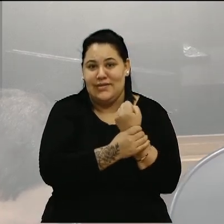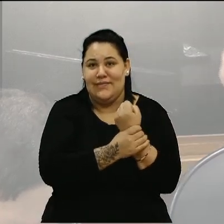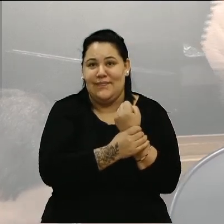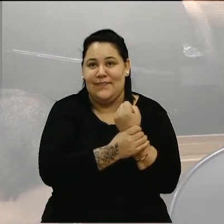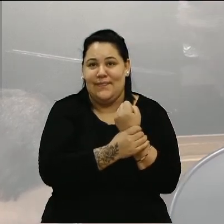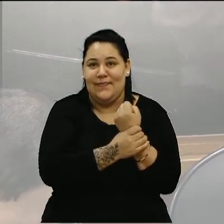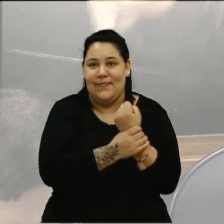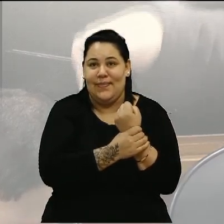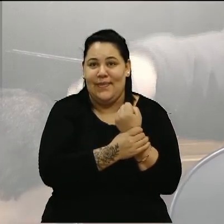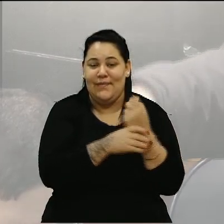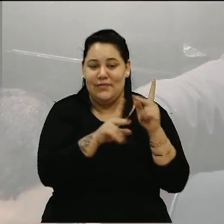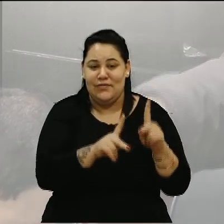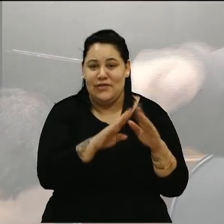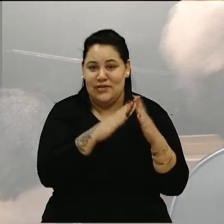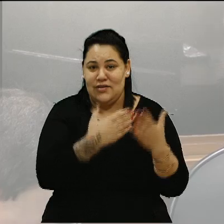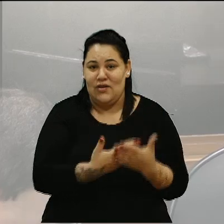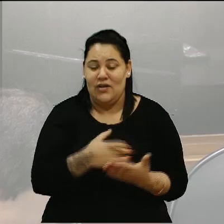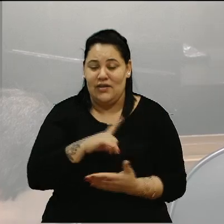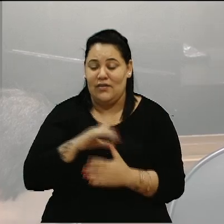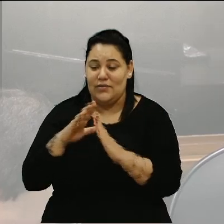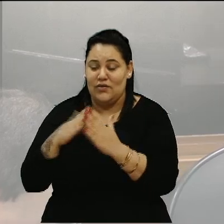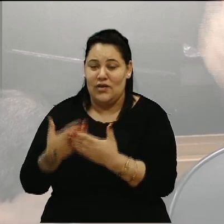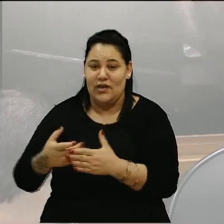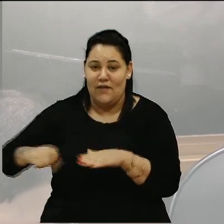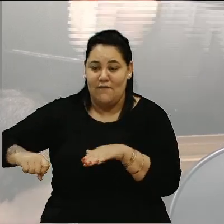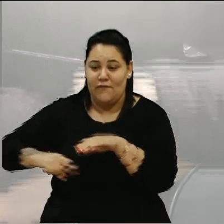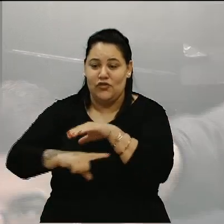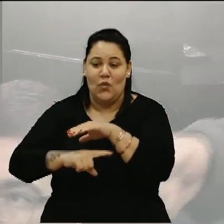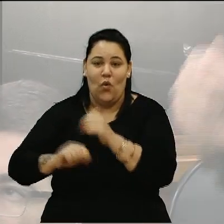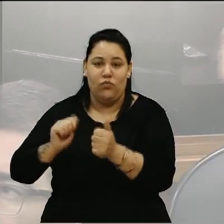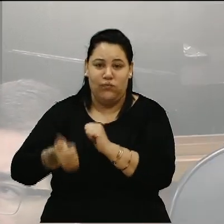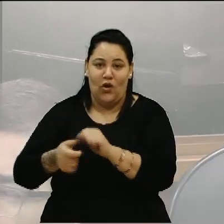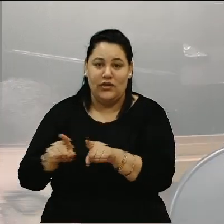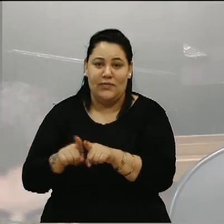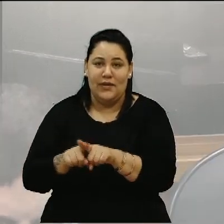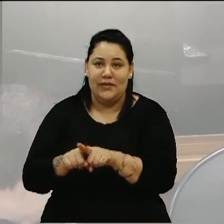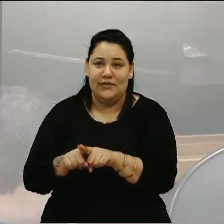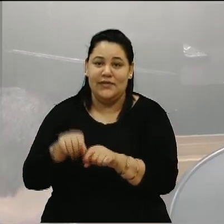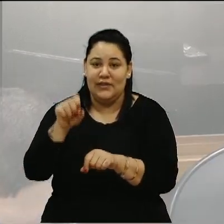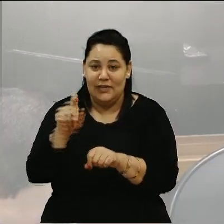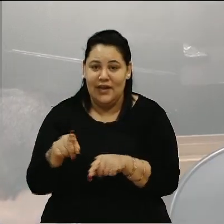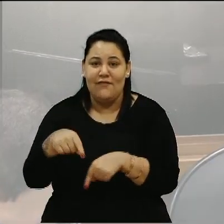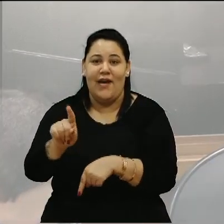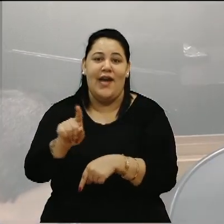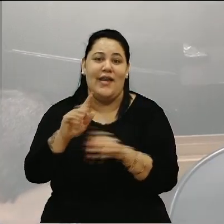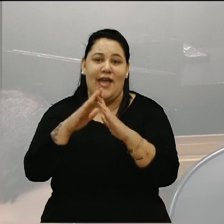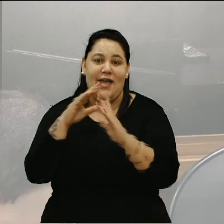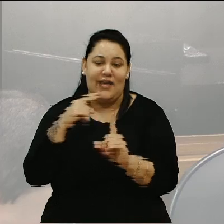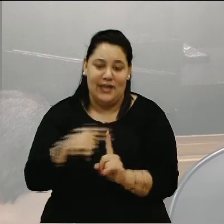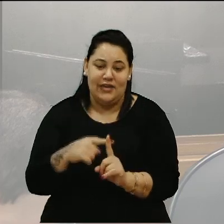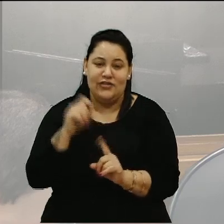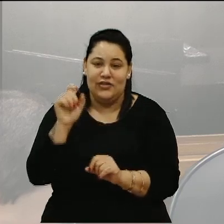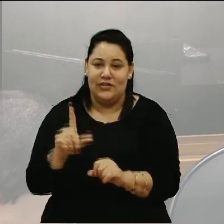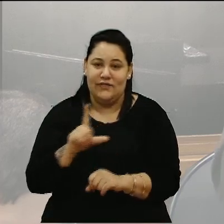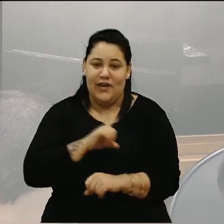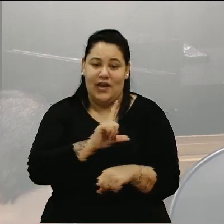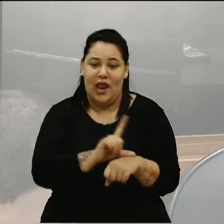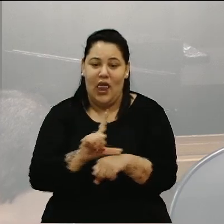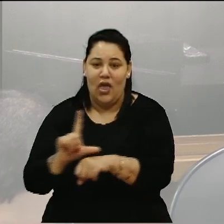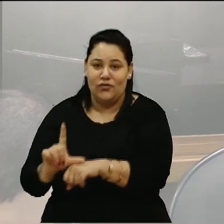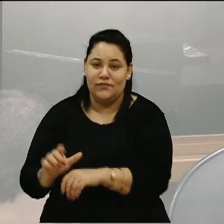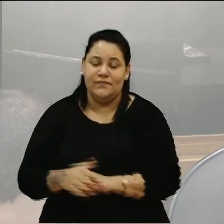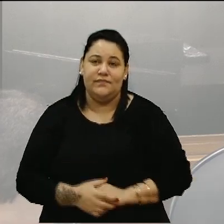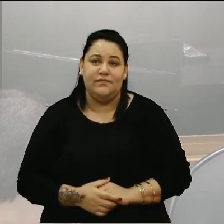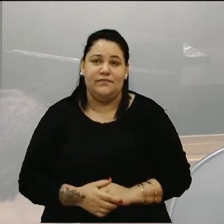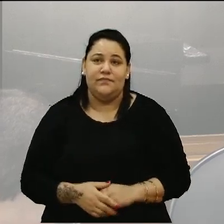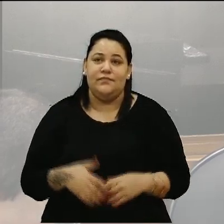da escola, tem uma escolinha de futebol ali no São João Bosco, pra quem vai na igreja, pra quem vai nas lojas ali ao lado, enfim, eu